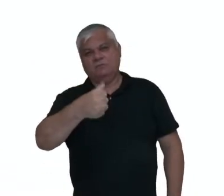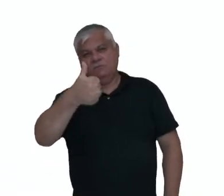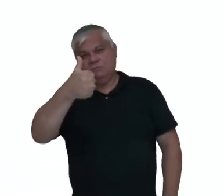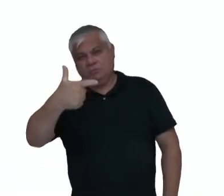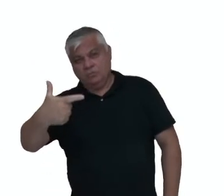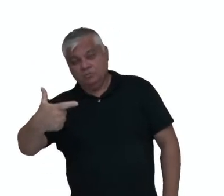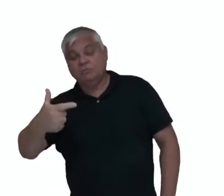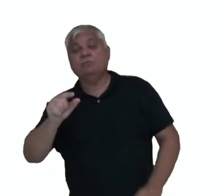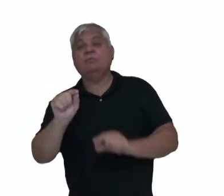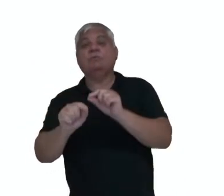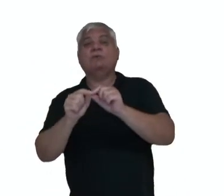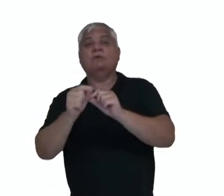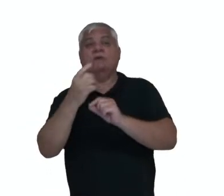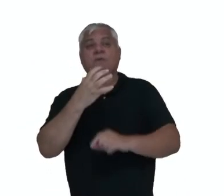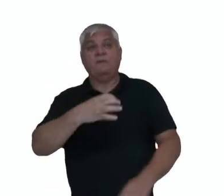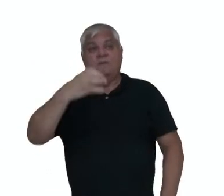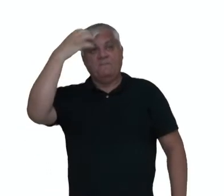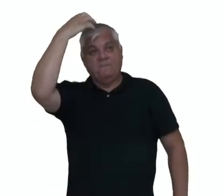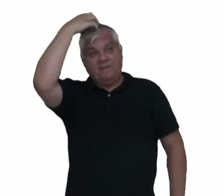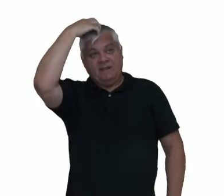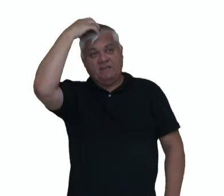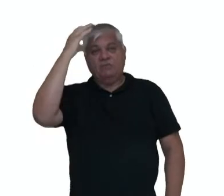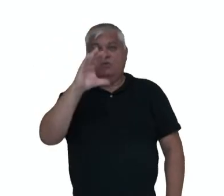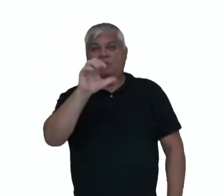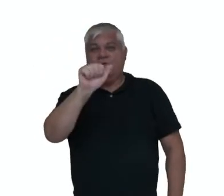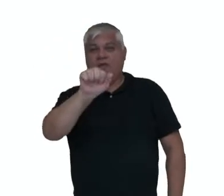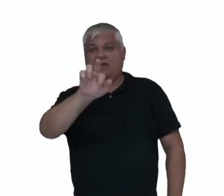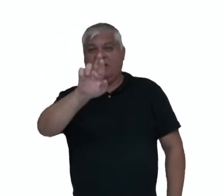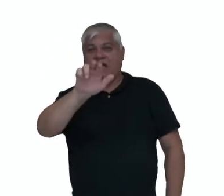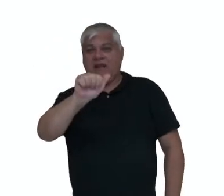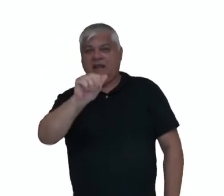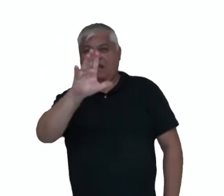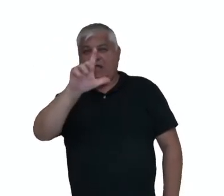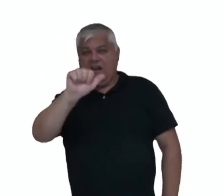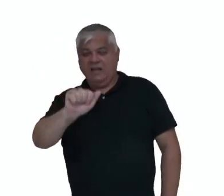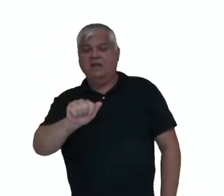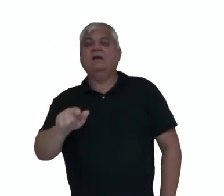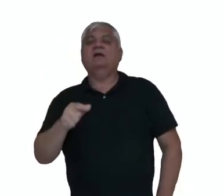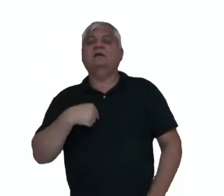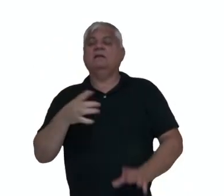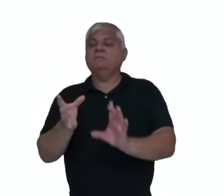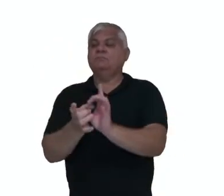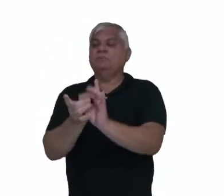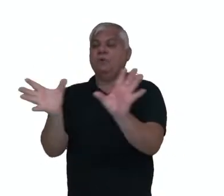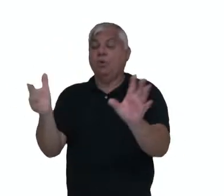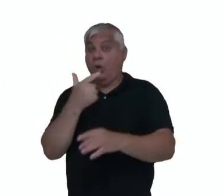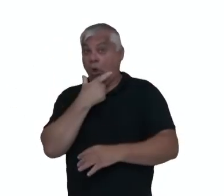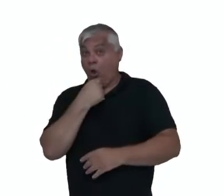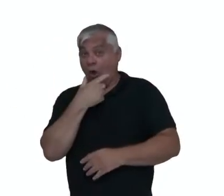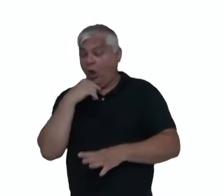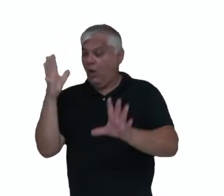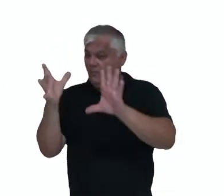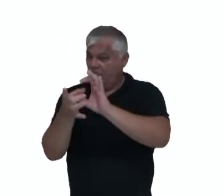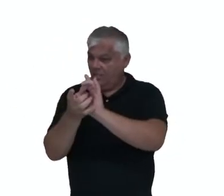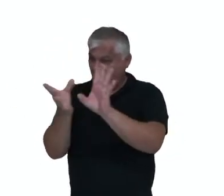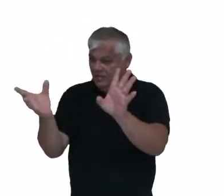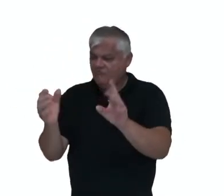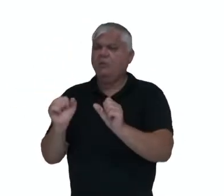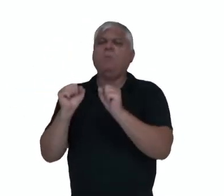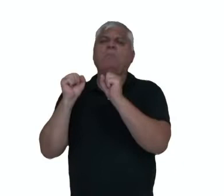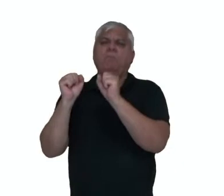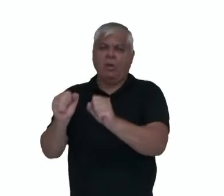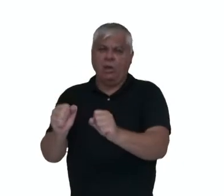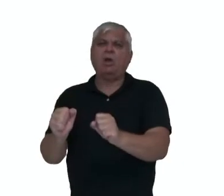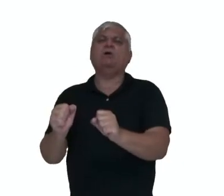Caracalla permitiu que todo homem livre que vivesse na extensão do Império Romano também